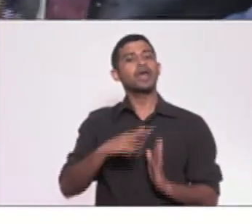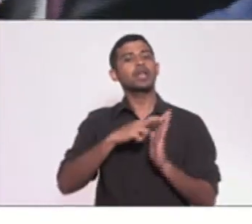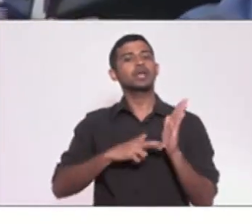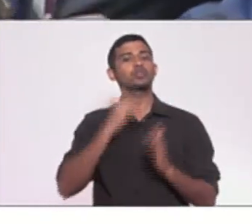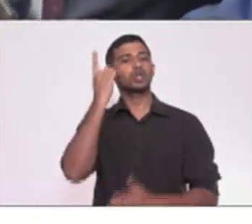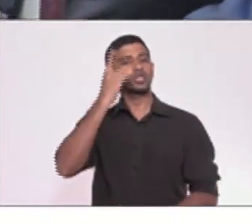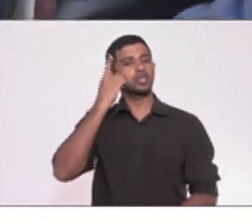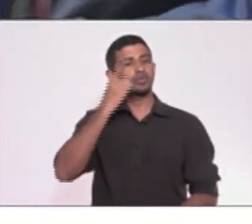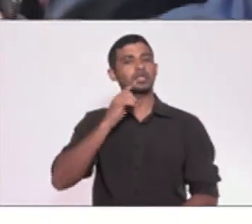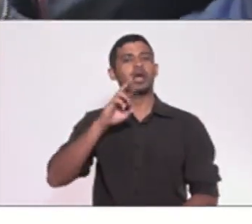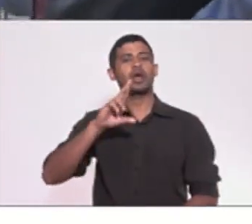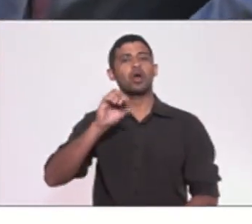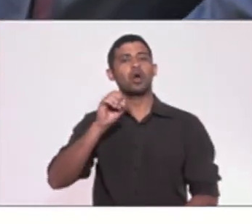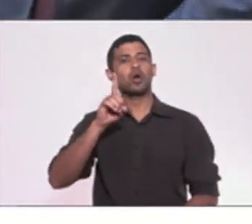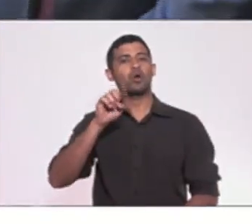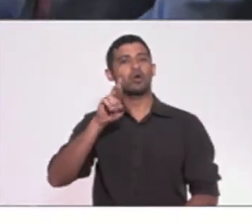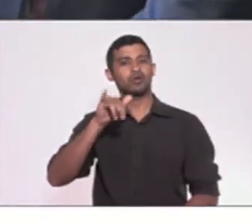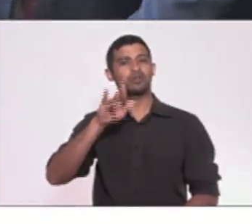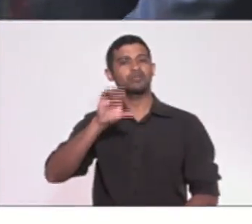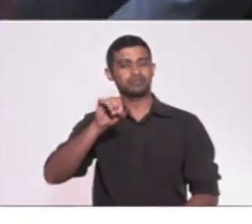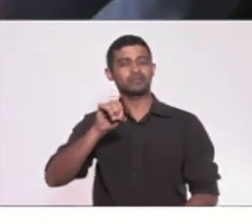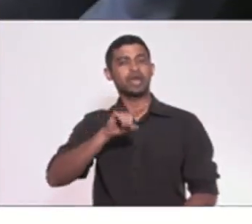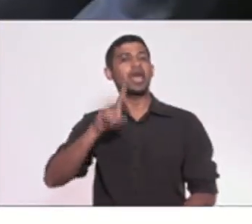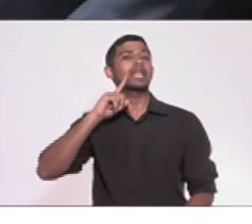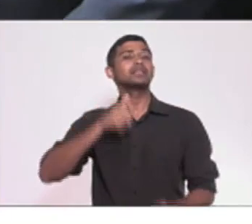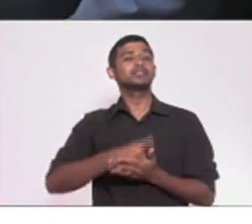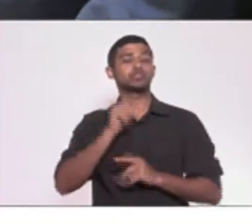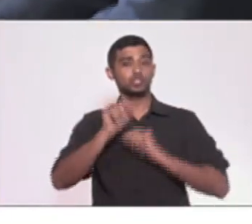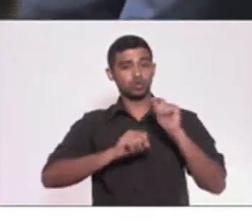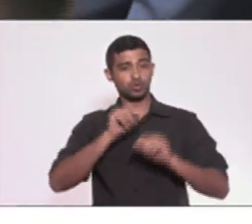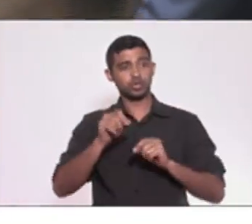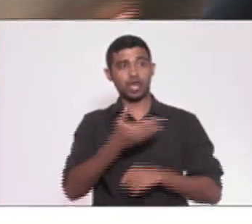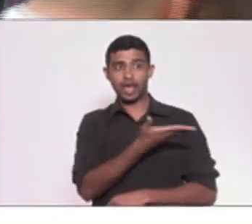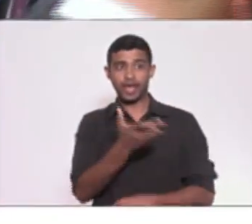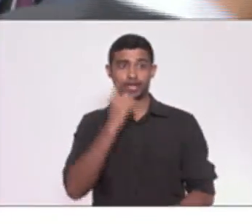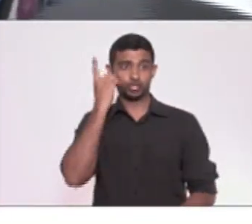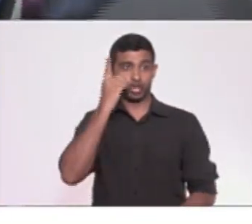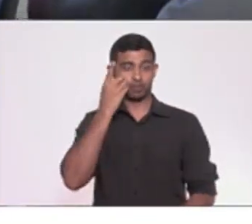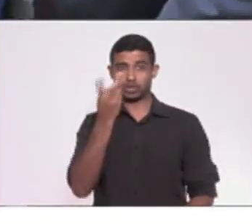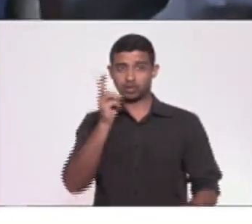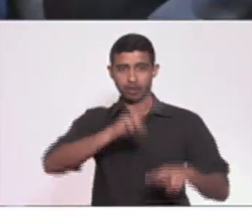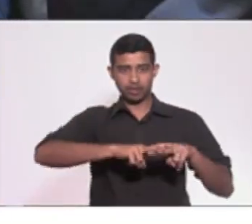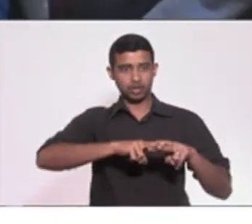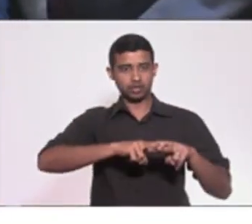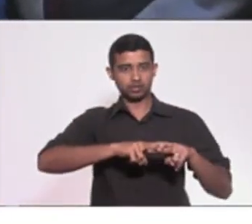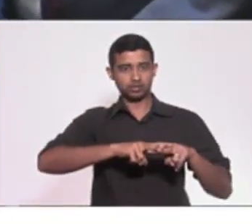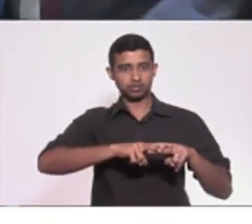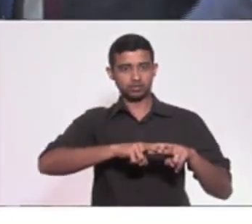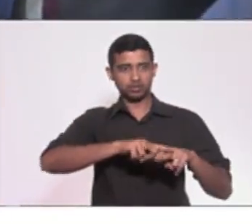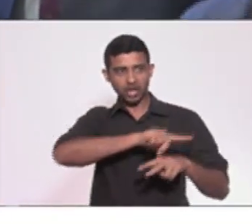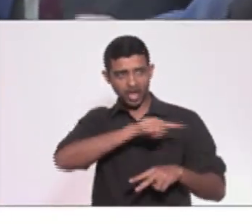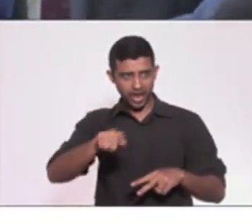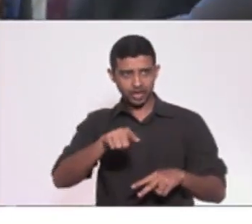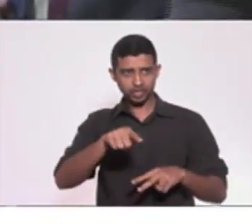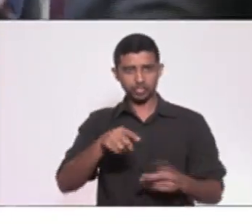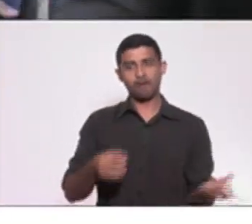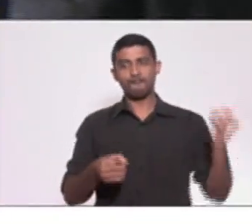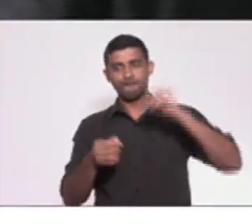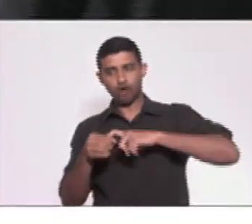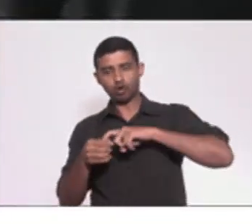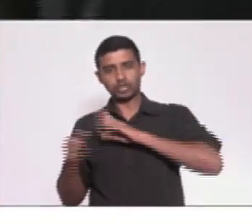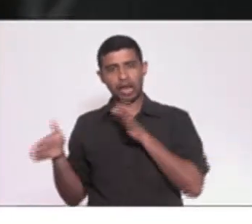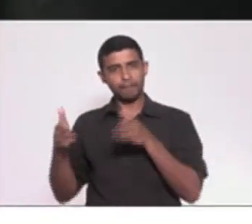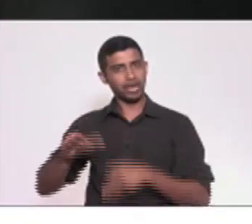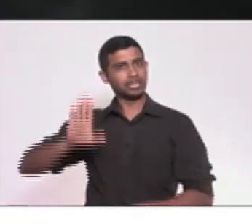deputado Rodrigo Bacelar ficou decidido que os deputados em questão não assumirão os mandatos até que